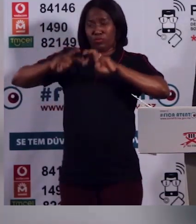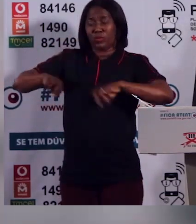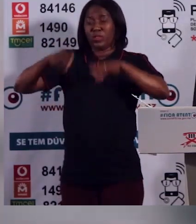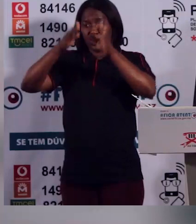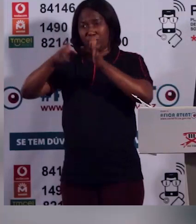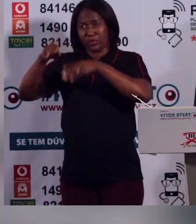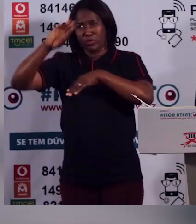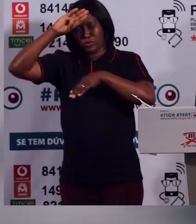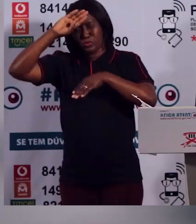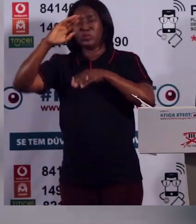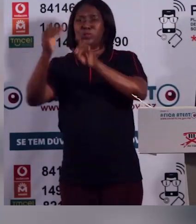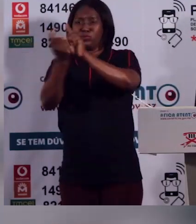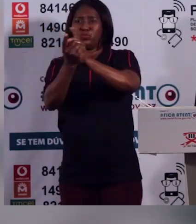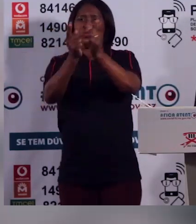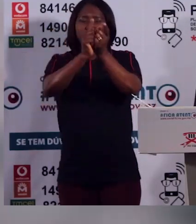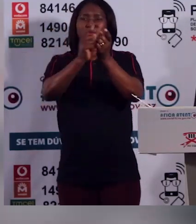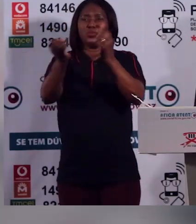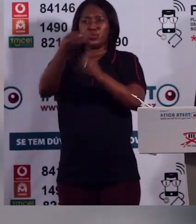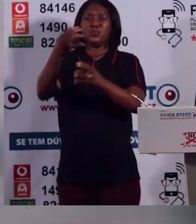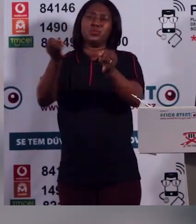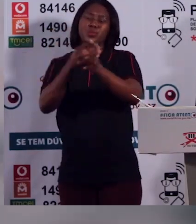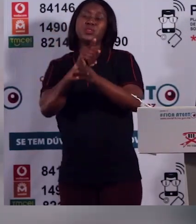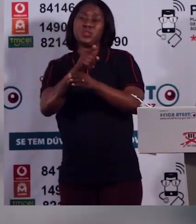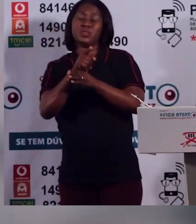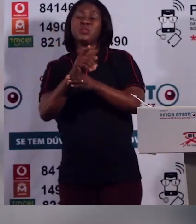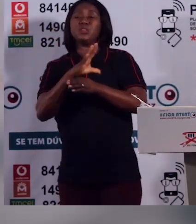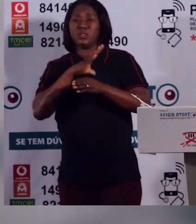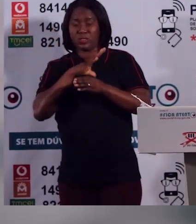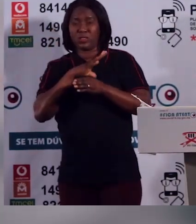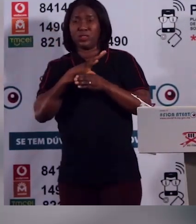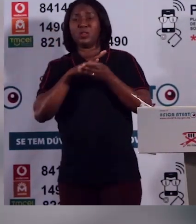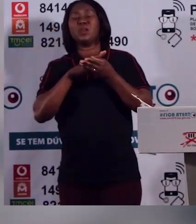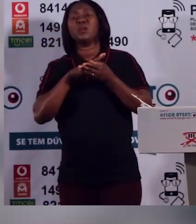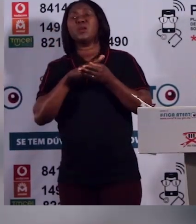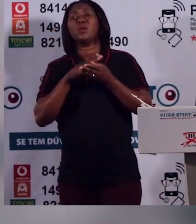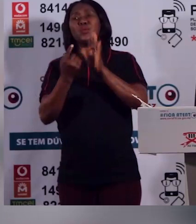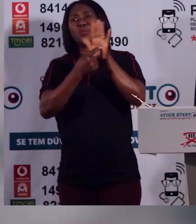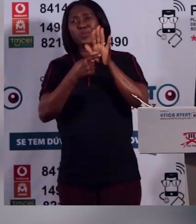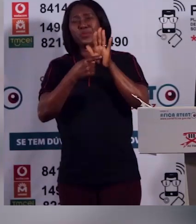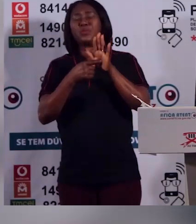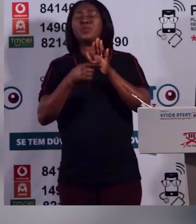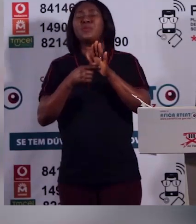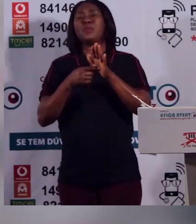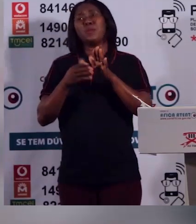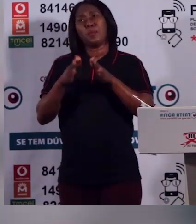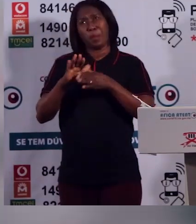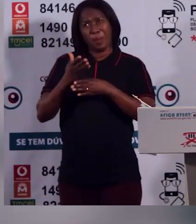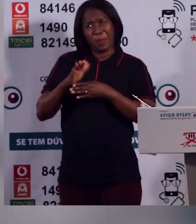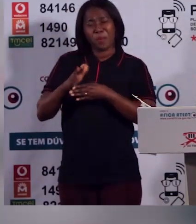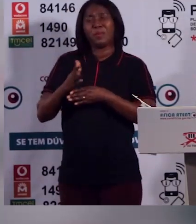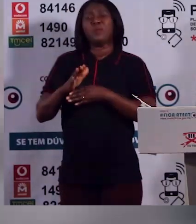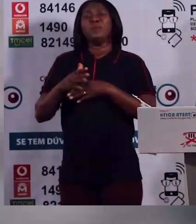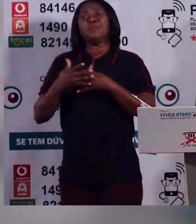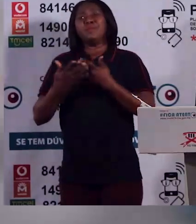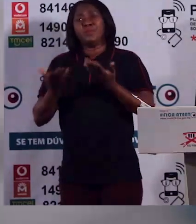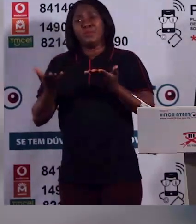contactos representa uma proporção significativa, é responsável por uma proporção